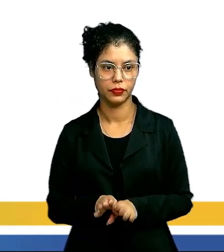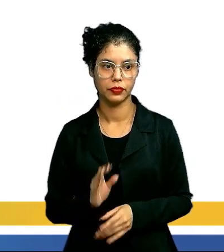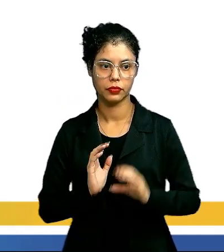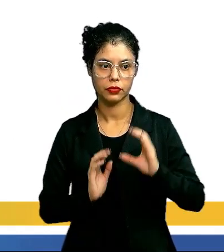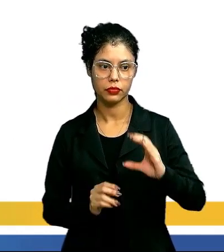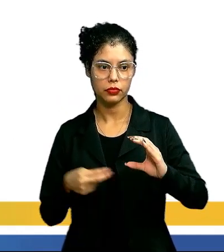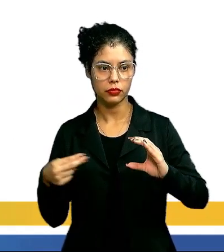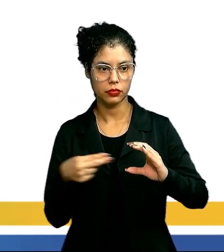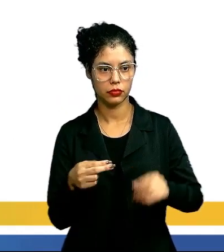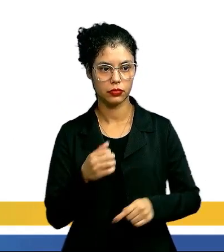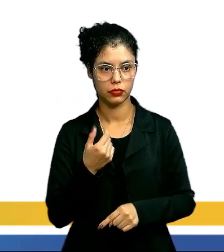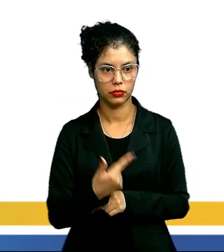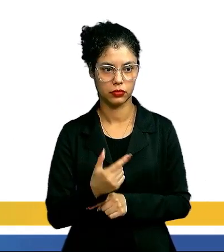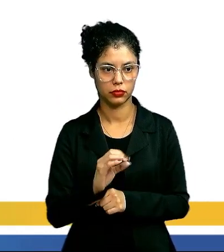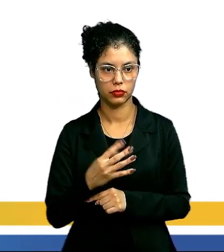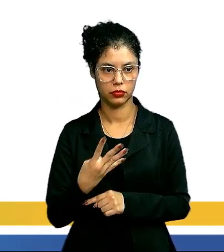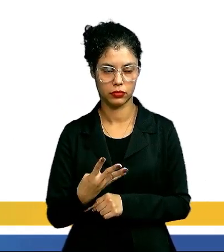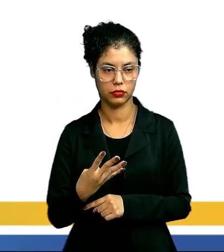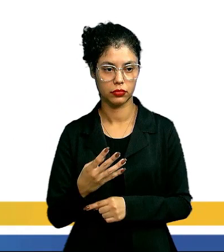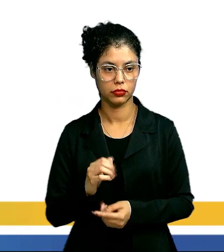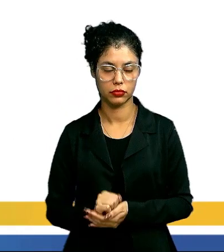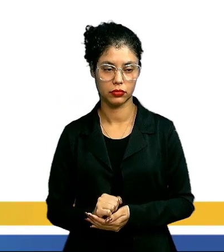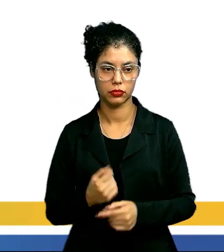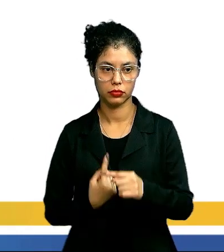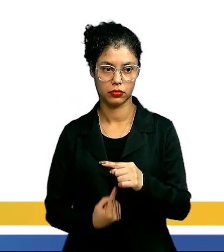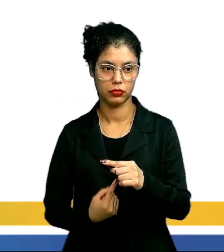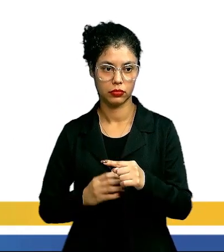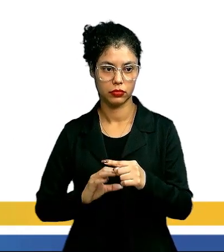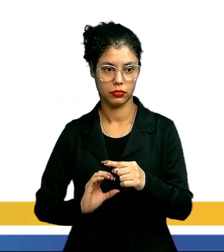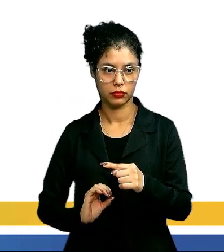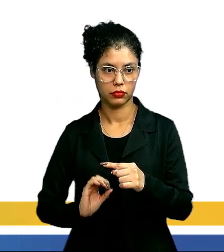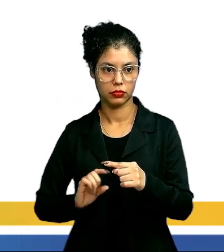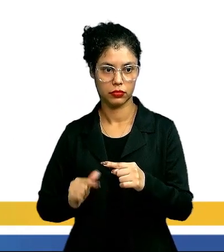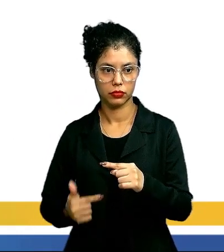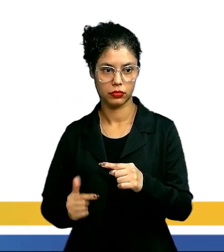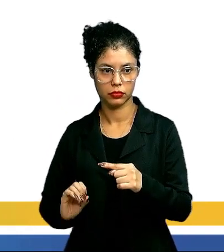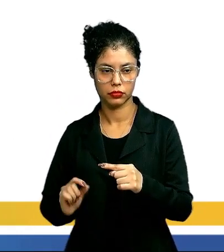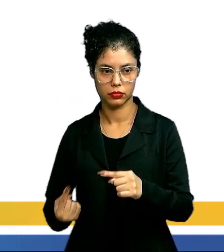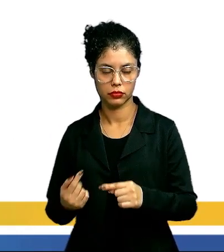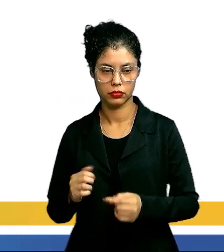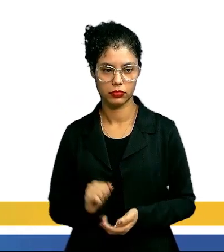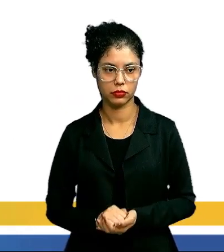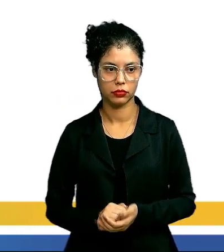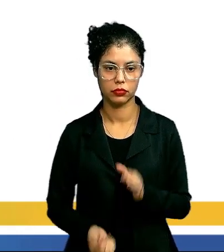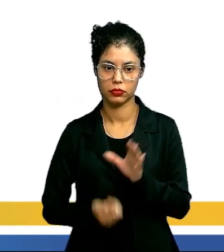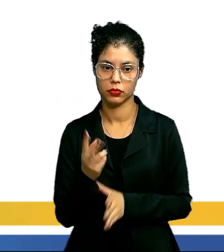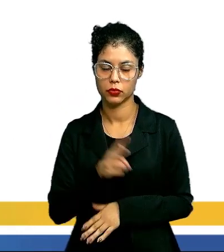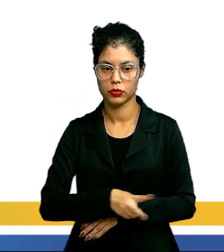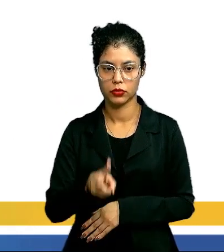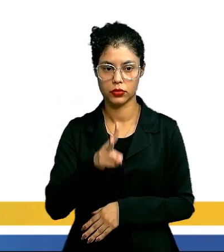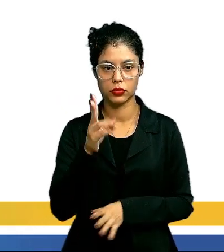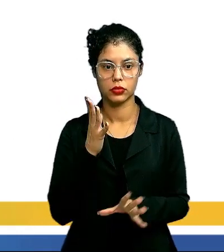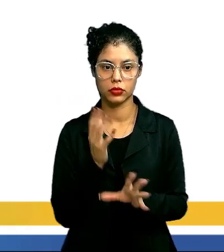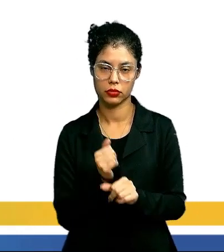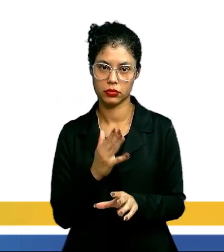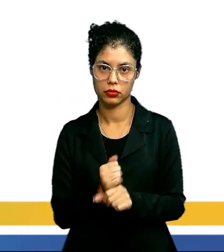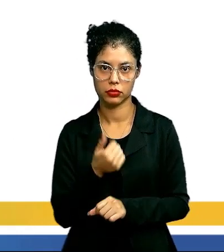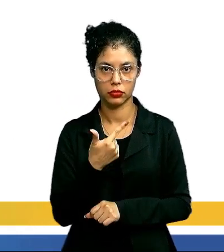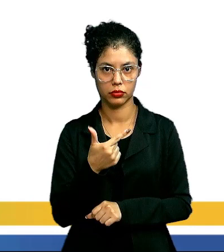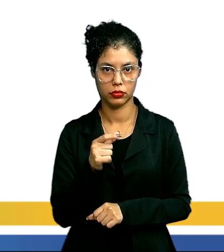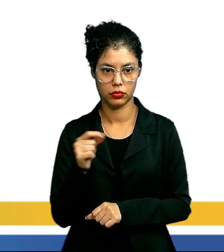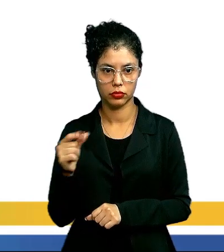ficando novamente 200 reais Portanto o valor do produto à vista foi de r$ 200 da primeira